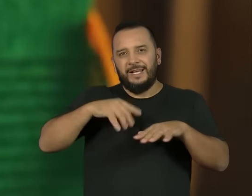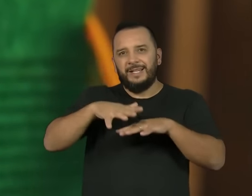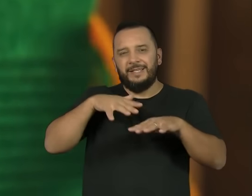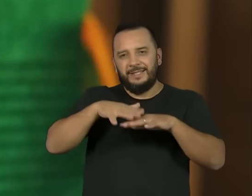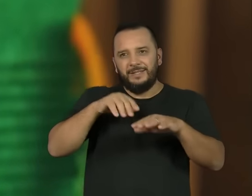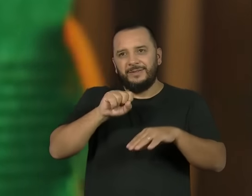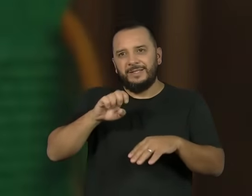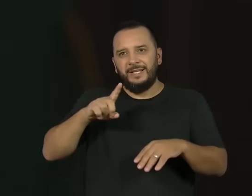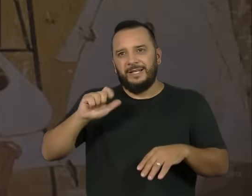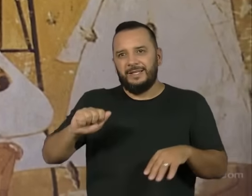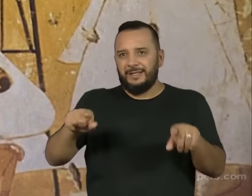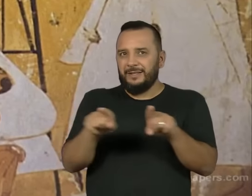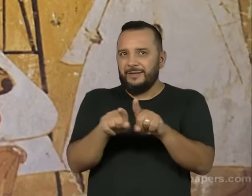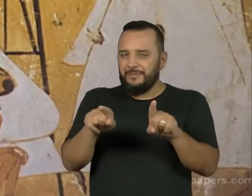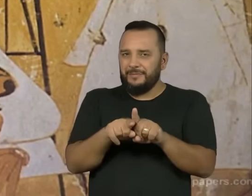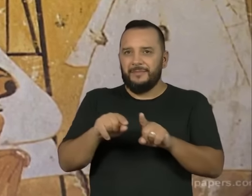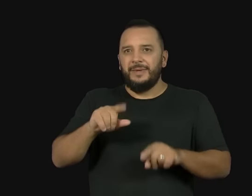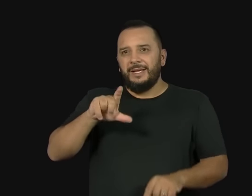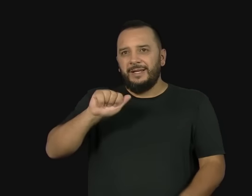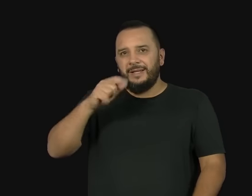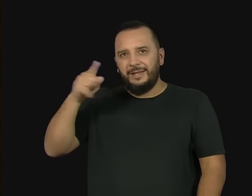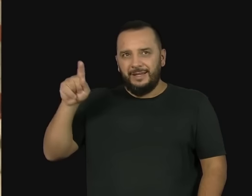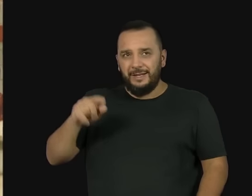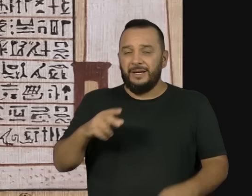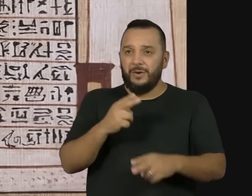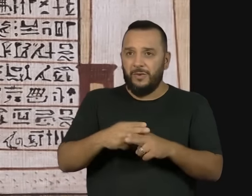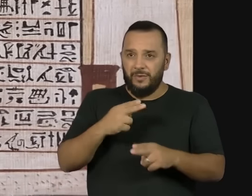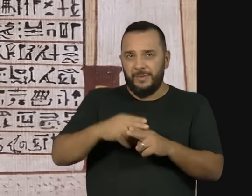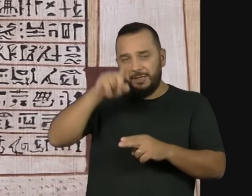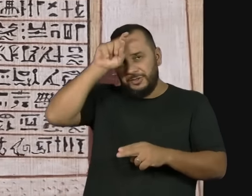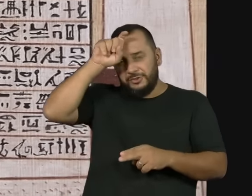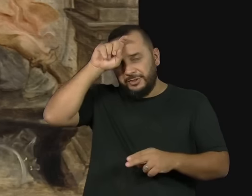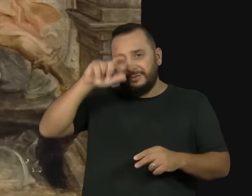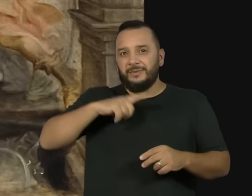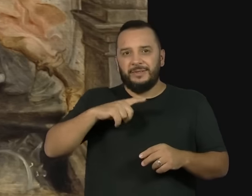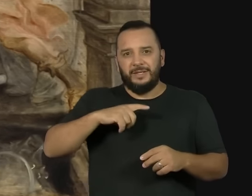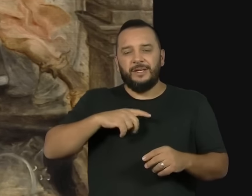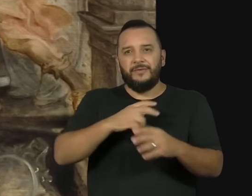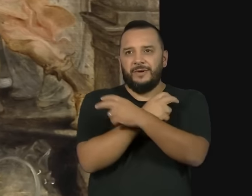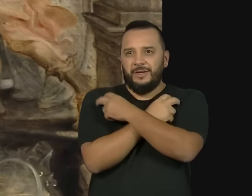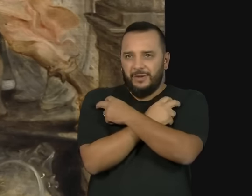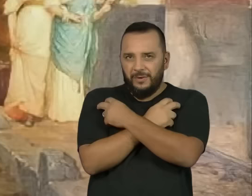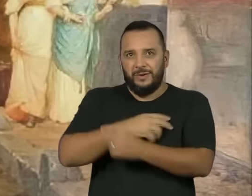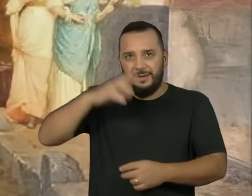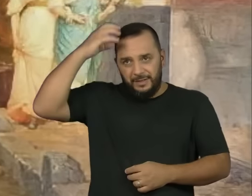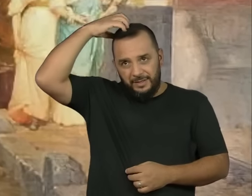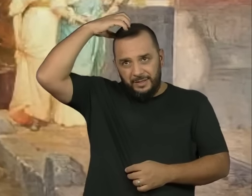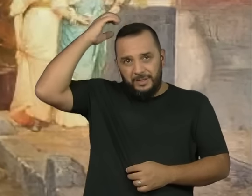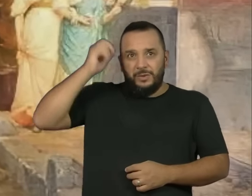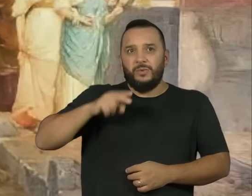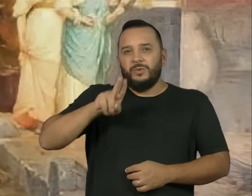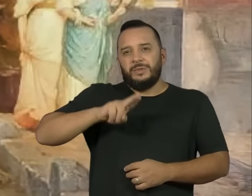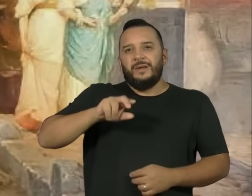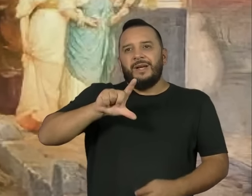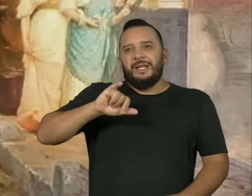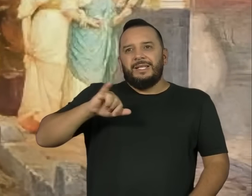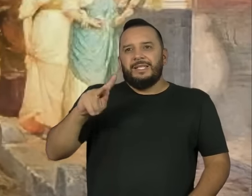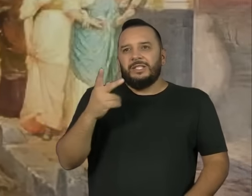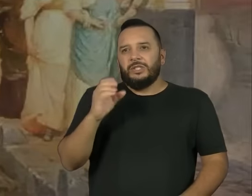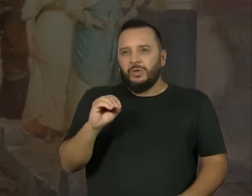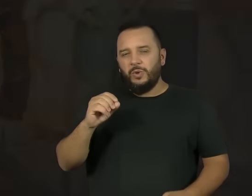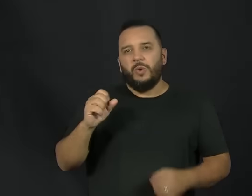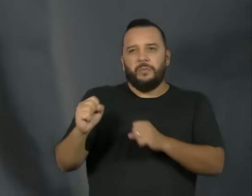seda ou lã. No Egito e Roma Antiga, faraós e imperadores usavam linho como símbolo de poder e